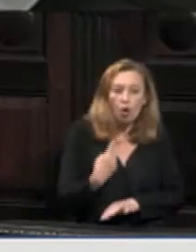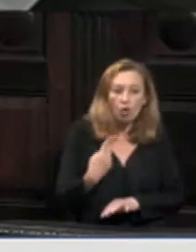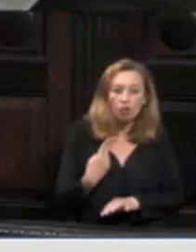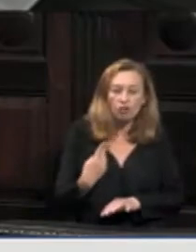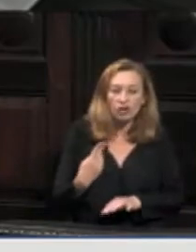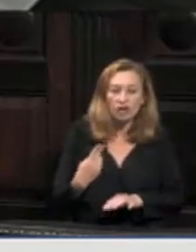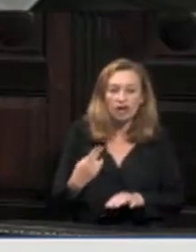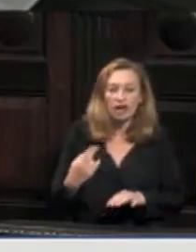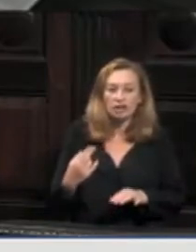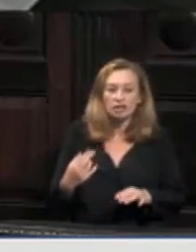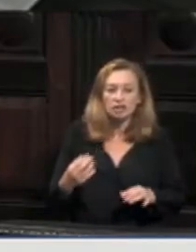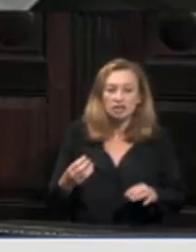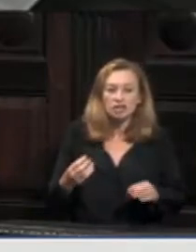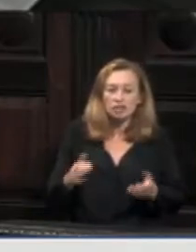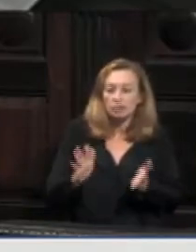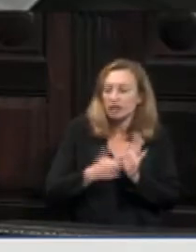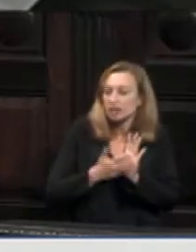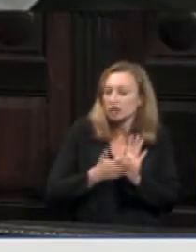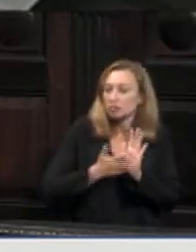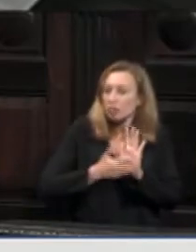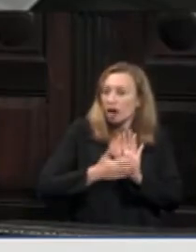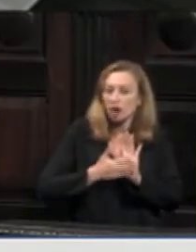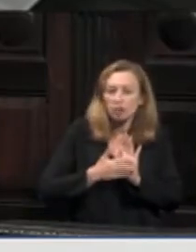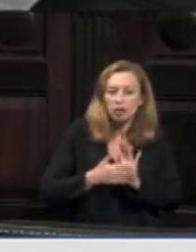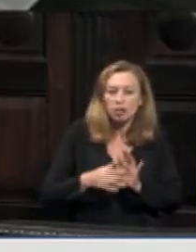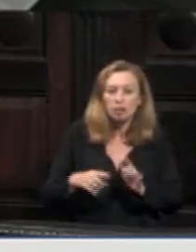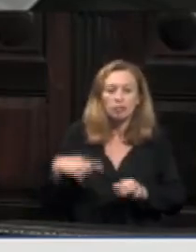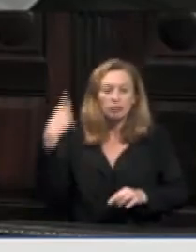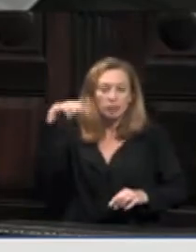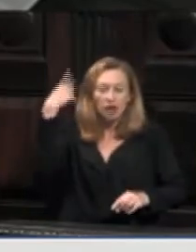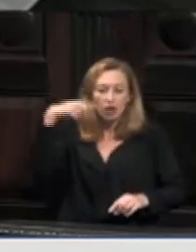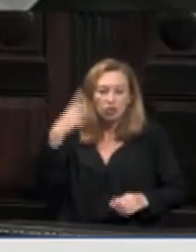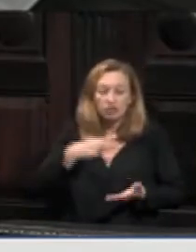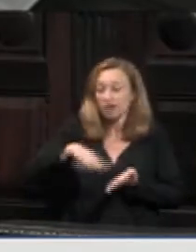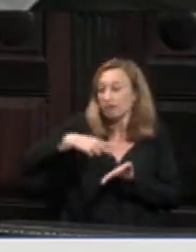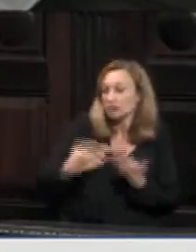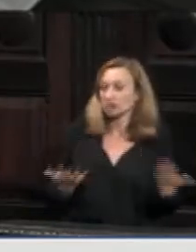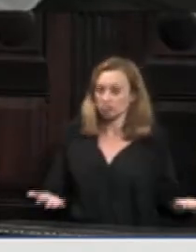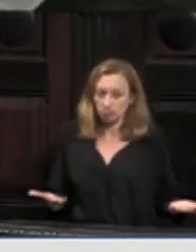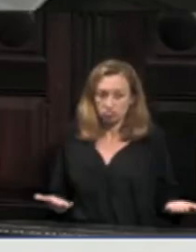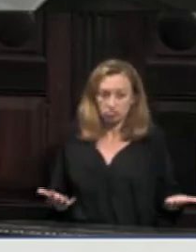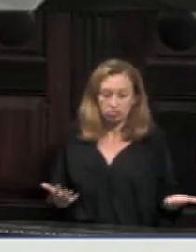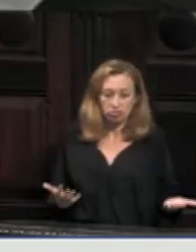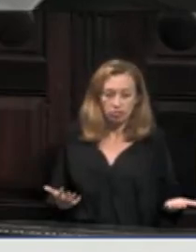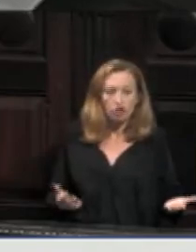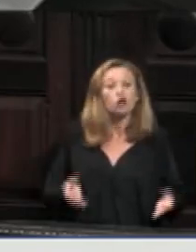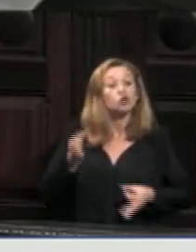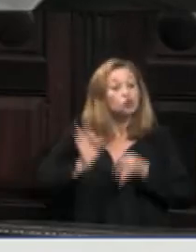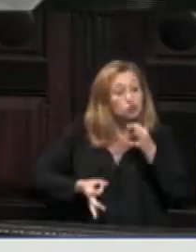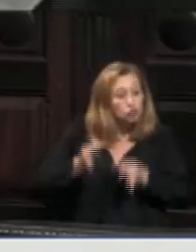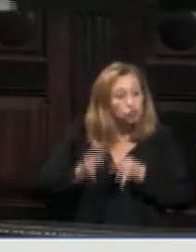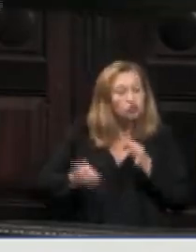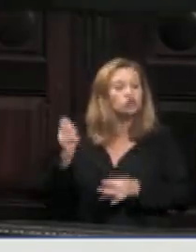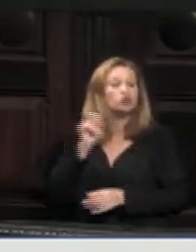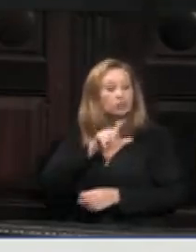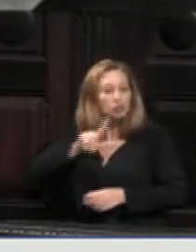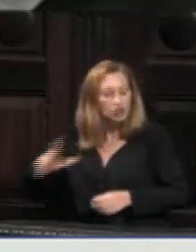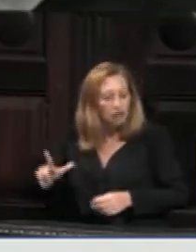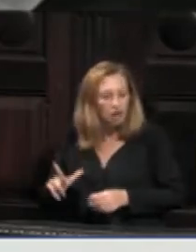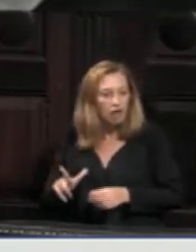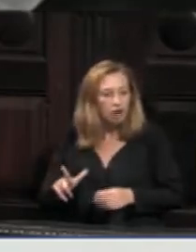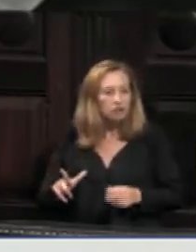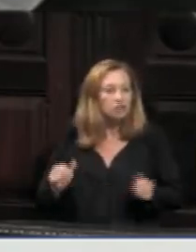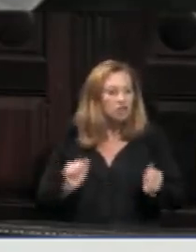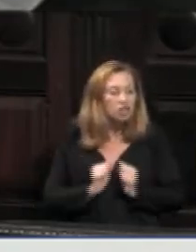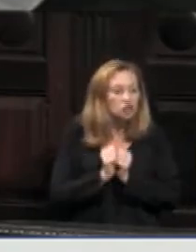e esculhambar o político, esculhambar a Assembleia Legislativa. Ou a gente faz jurisprudência com esse julgado do tribunal em favor da classe política